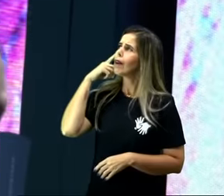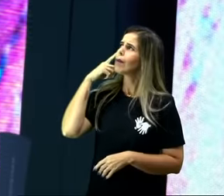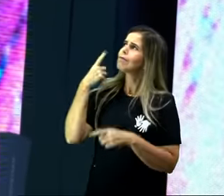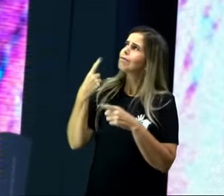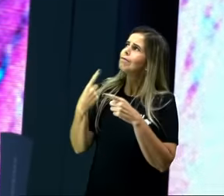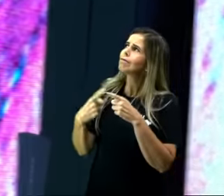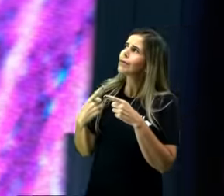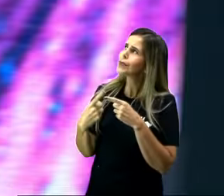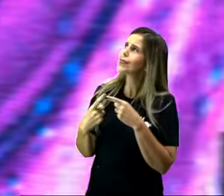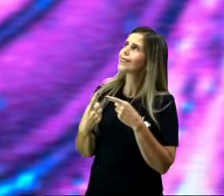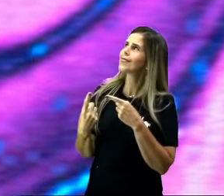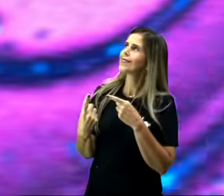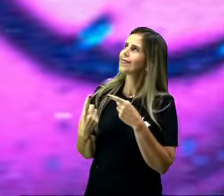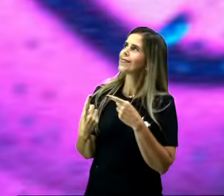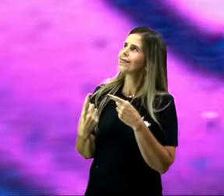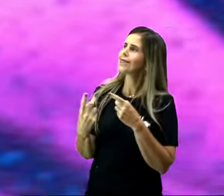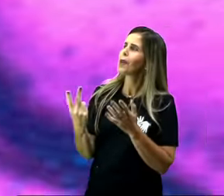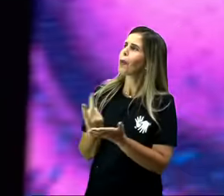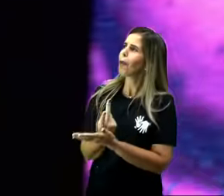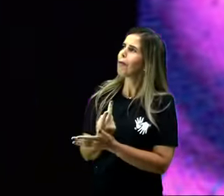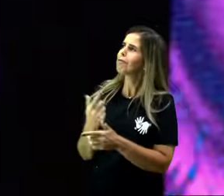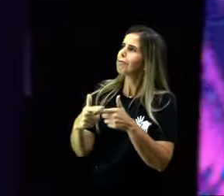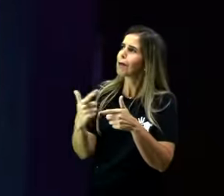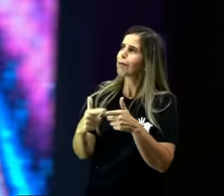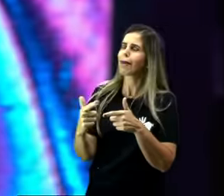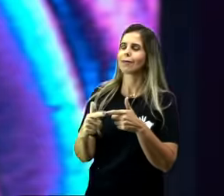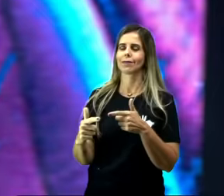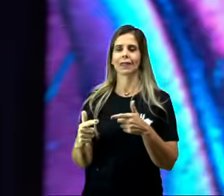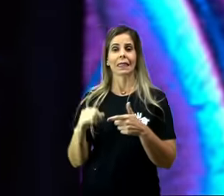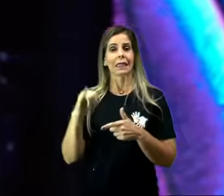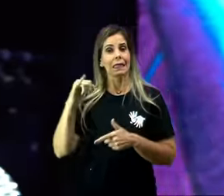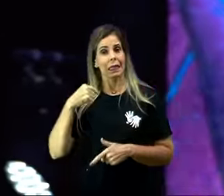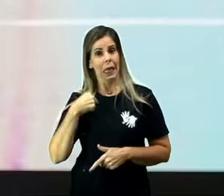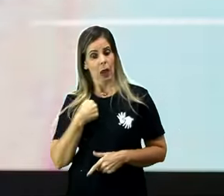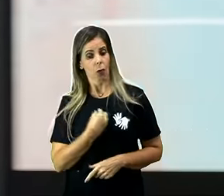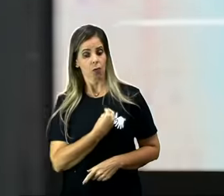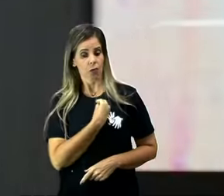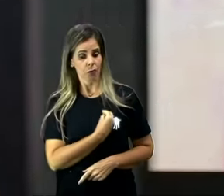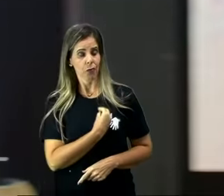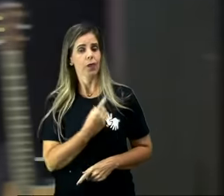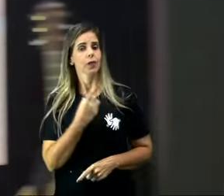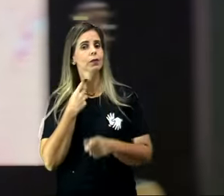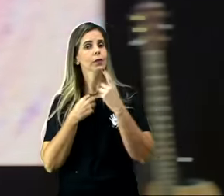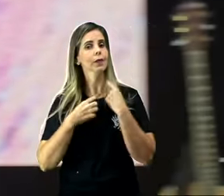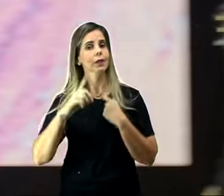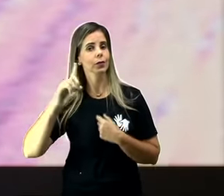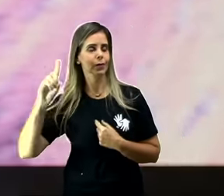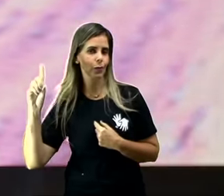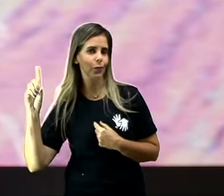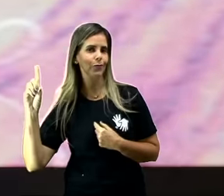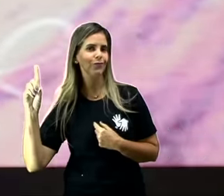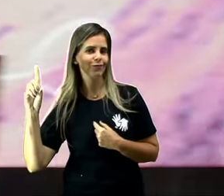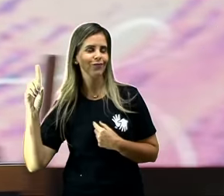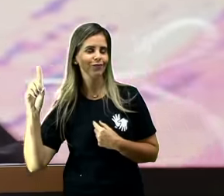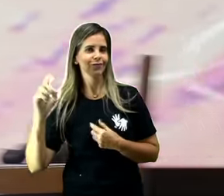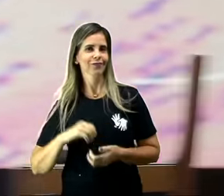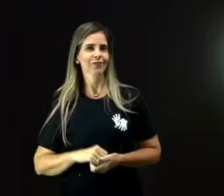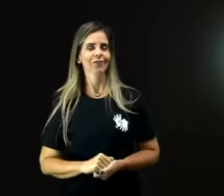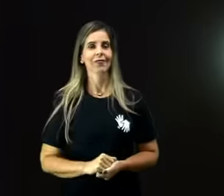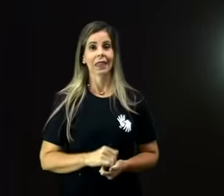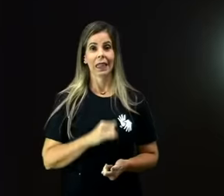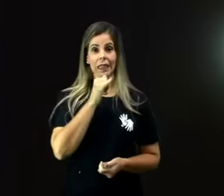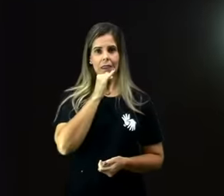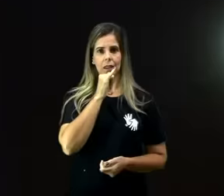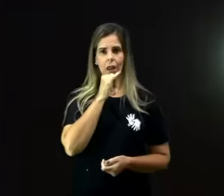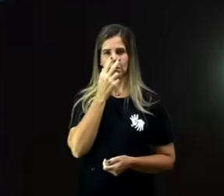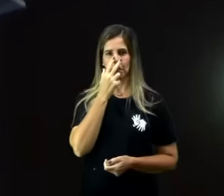eu nunca tinha visto uma cabeça desse tamanho. Tem mais alguém que fala assim, pastor do céu, quanto mais crente eu estou ficando, os capetas estão ficando pior. Levanta a mão,